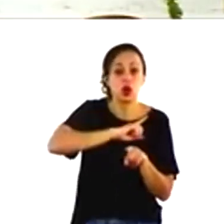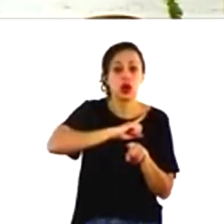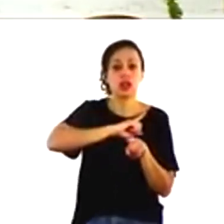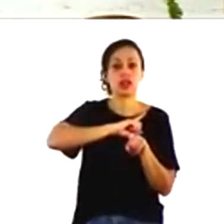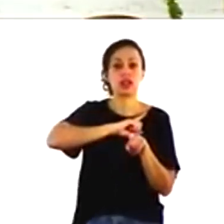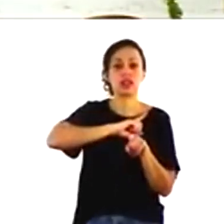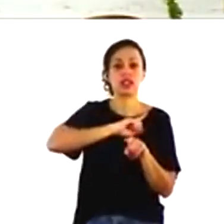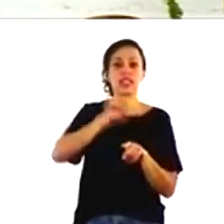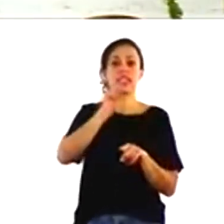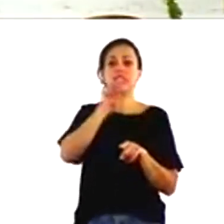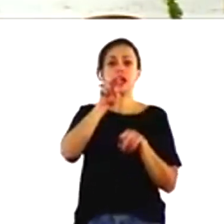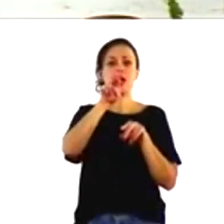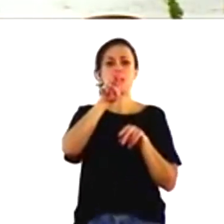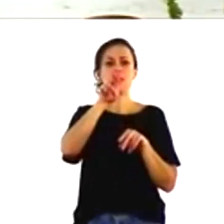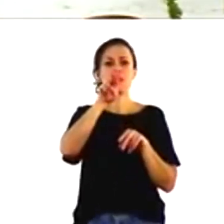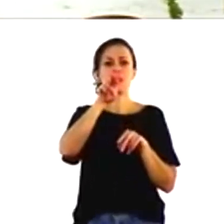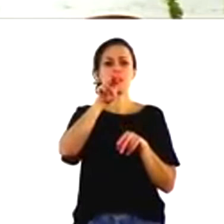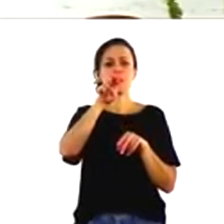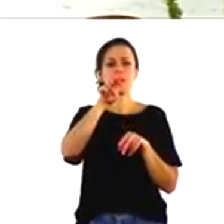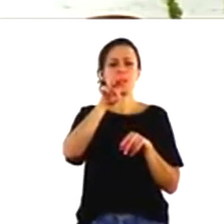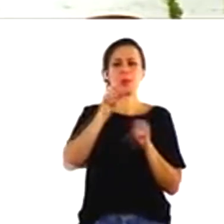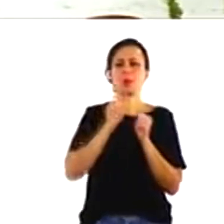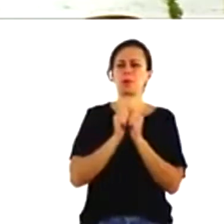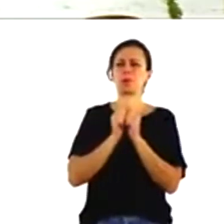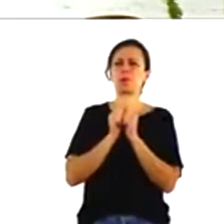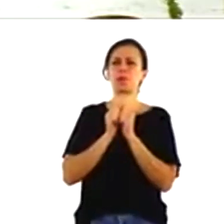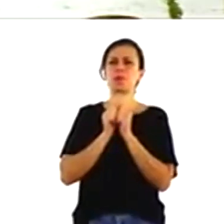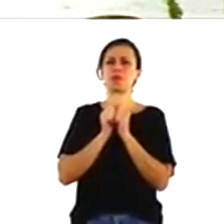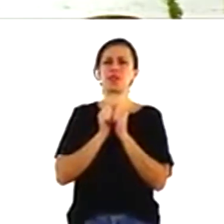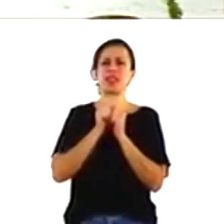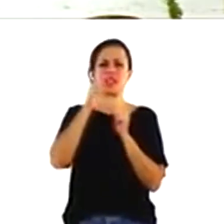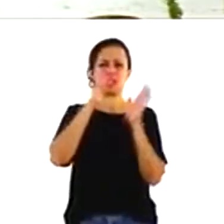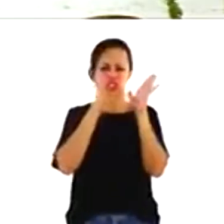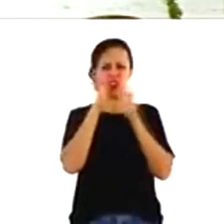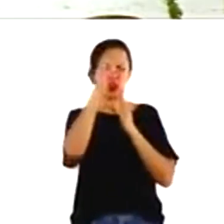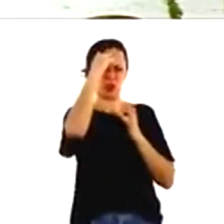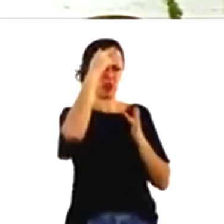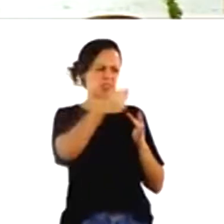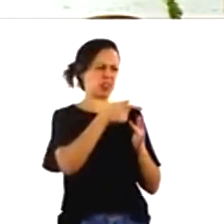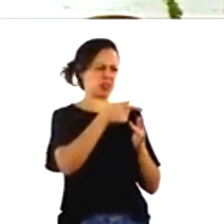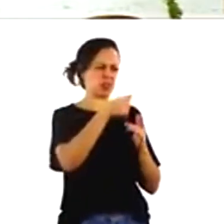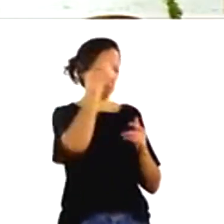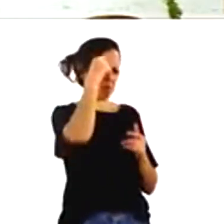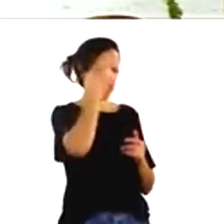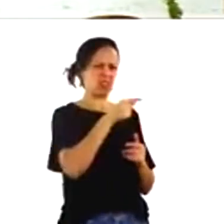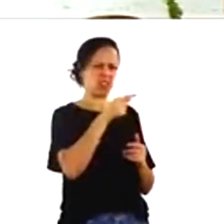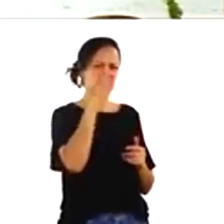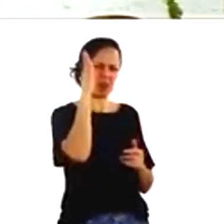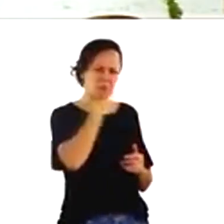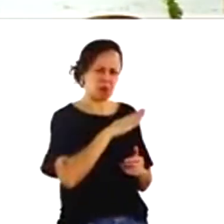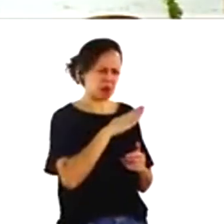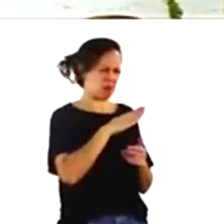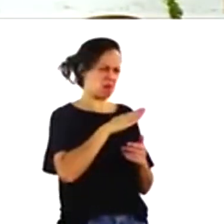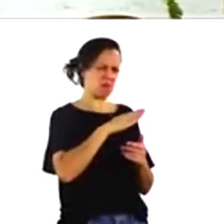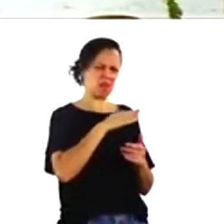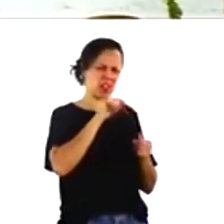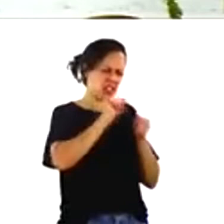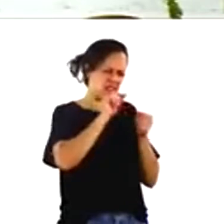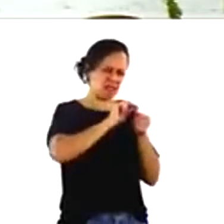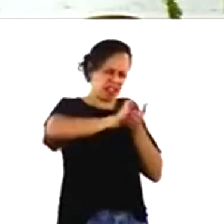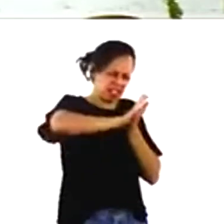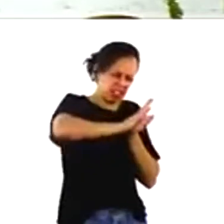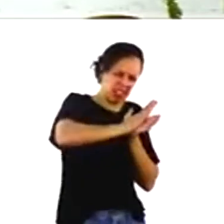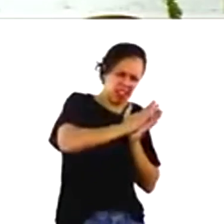Cristo, com seu pé fincado em nós, mas que nós temos a Jesus como nosso cabeça.